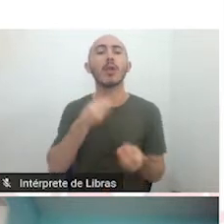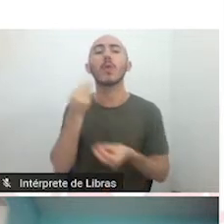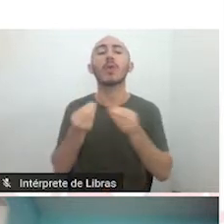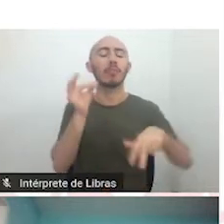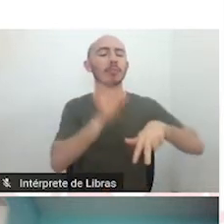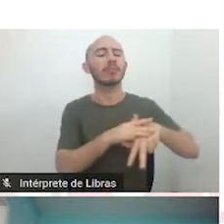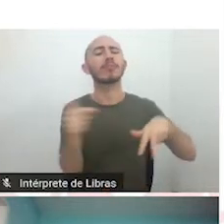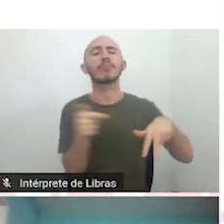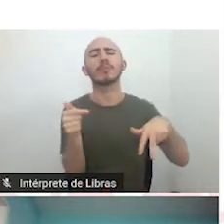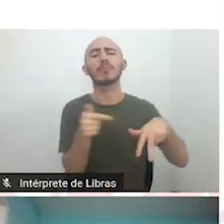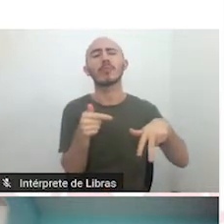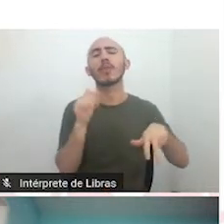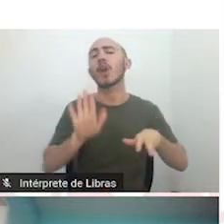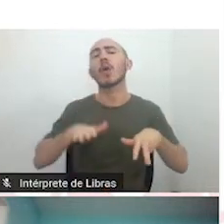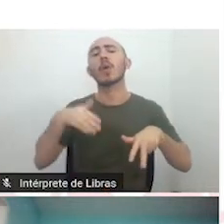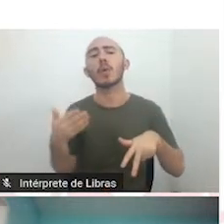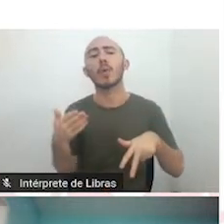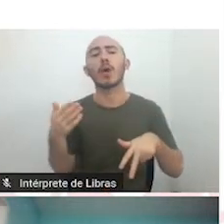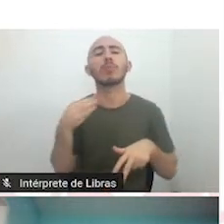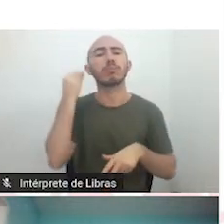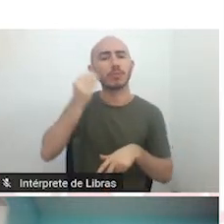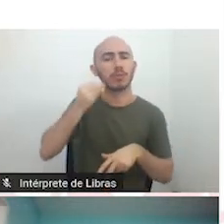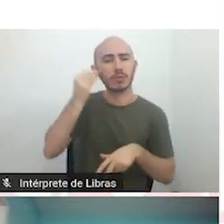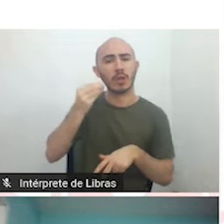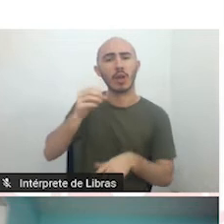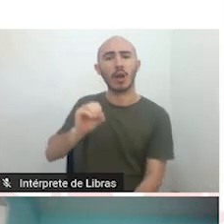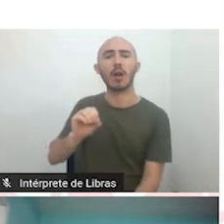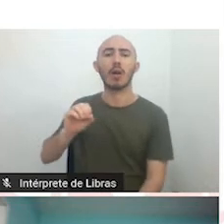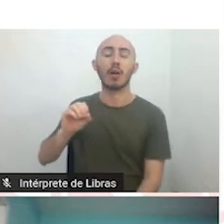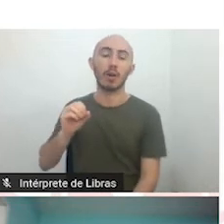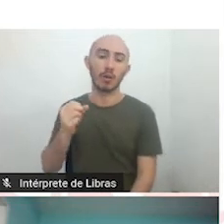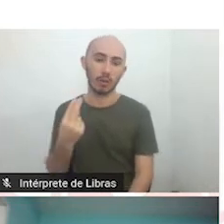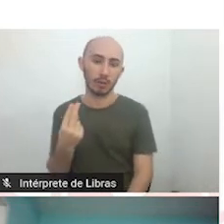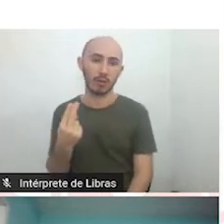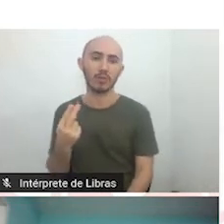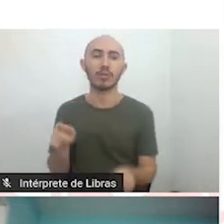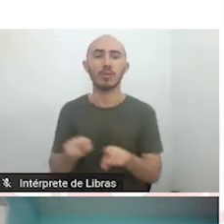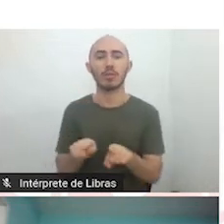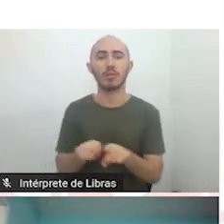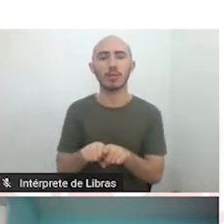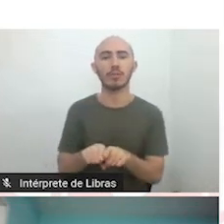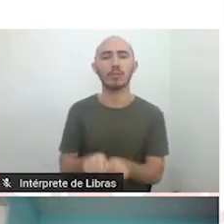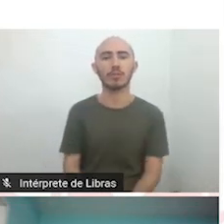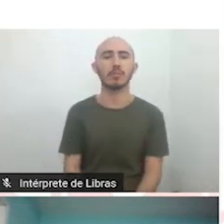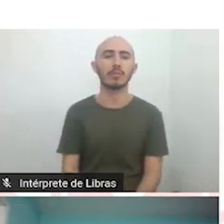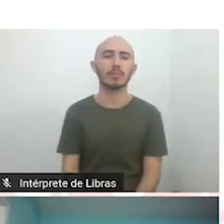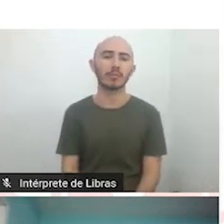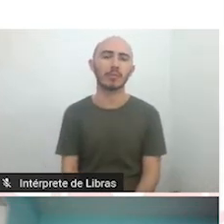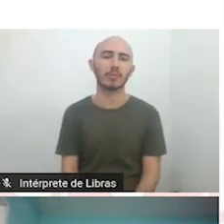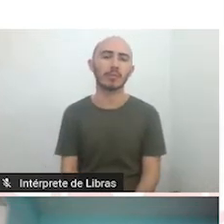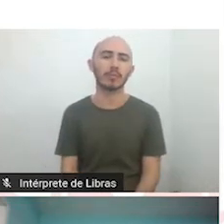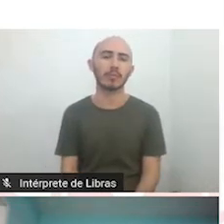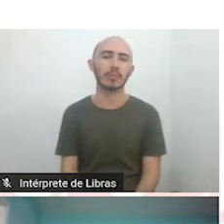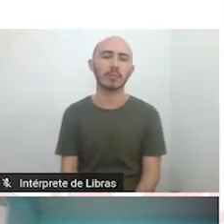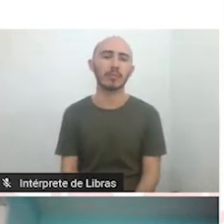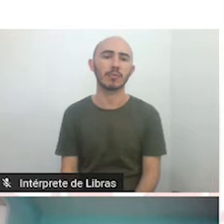precisar suplementar O2 e qual tipo de O2 ele vai precisar suplementar. E vamos fazer uma revisão de tudo que foi